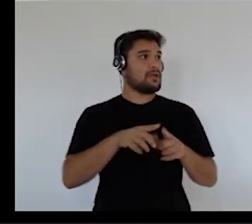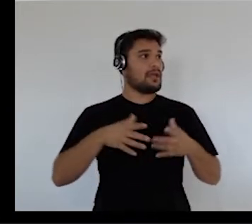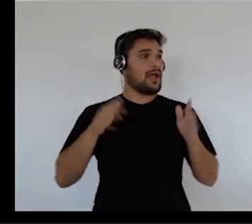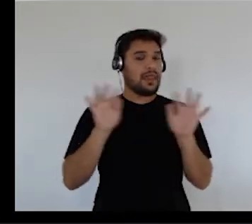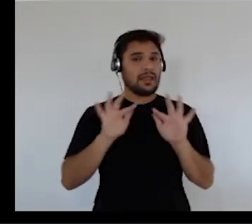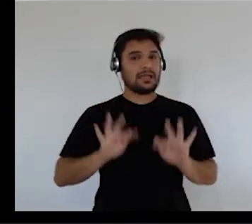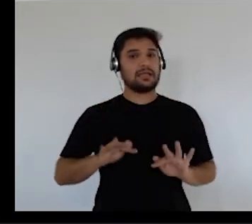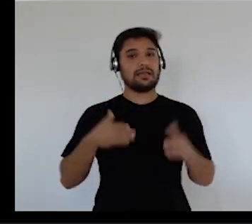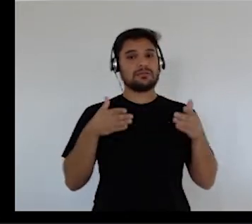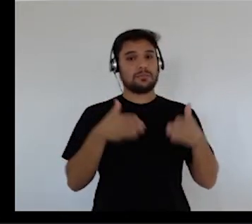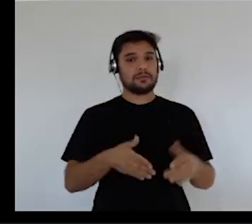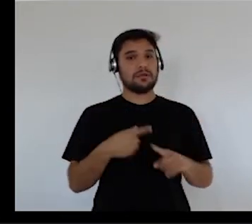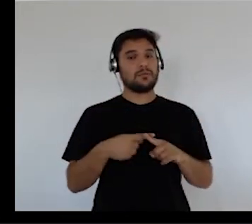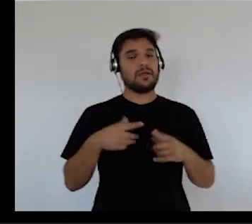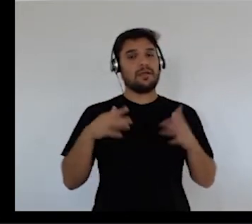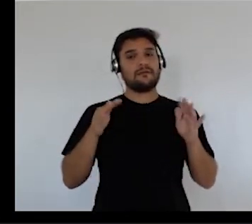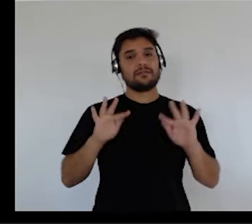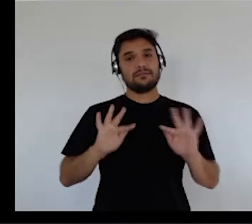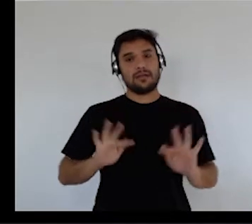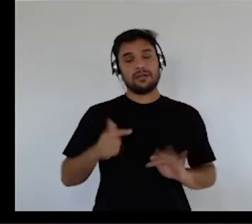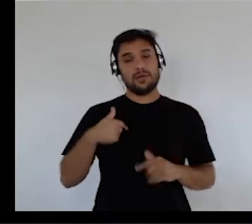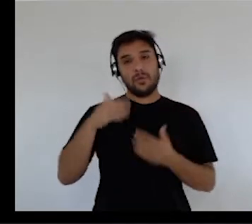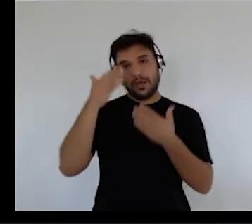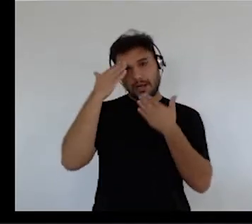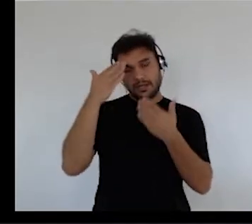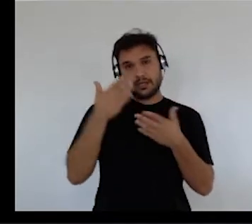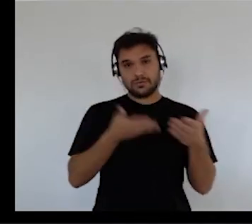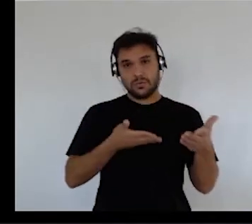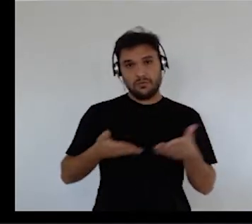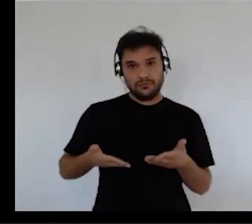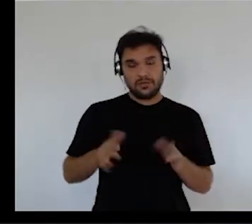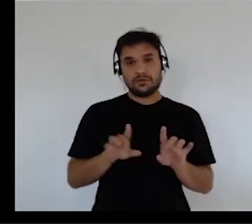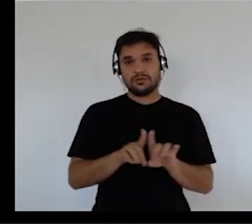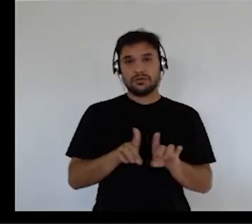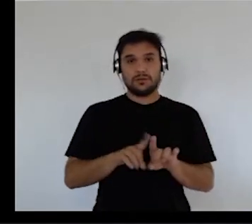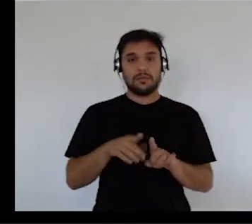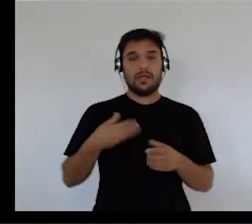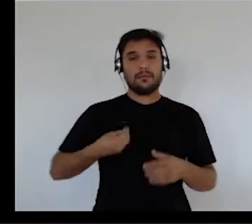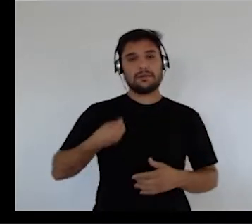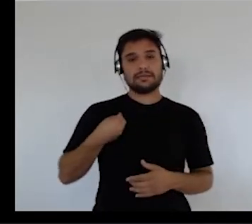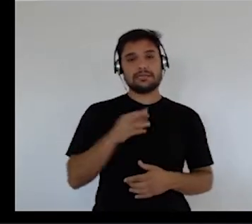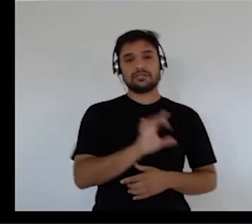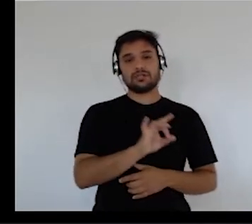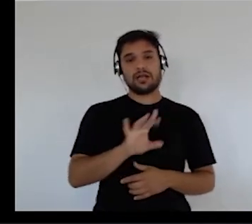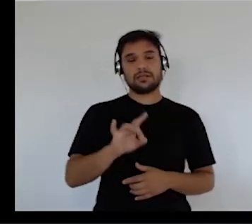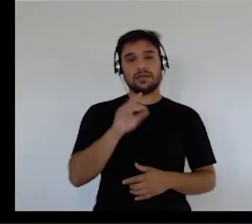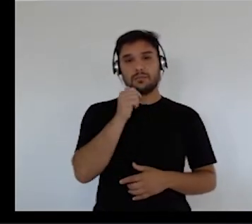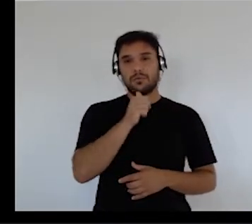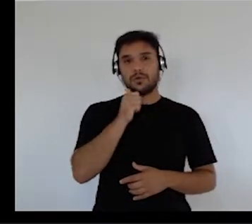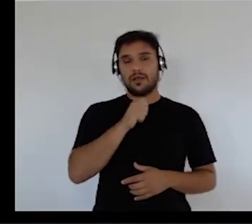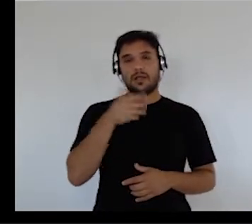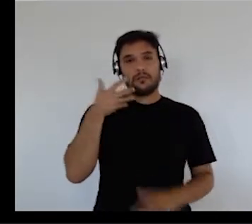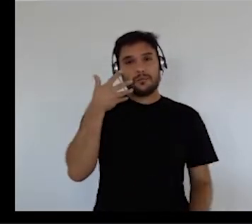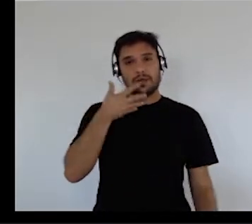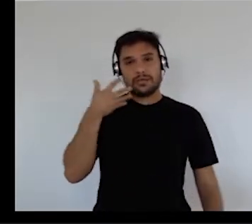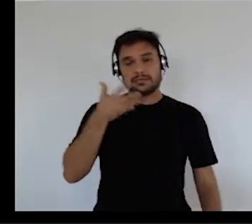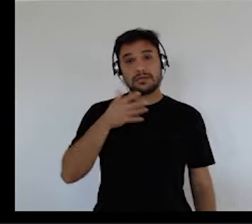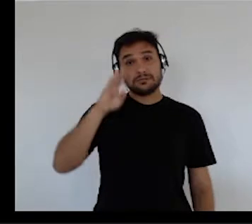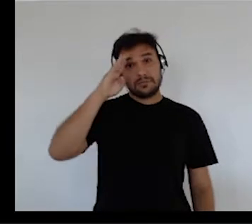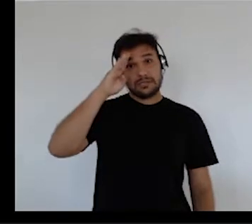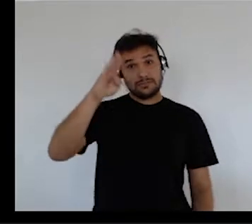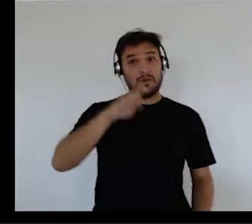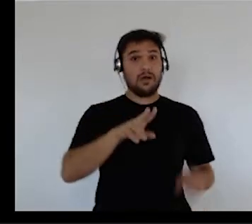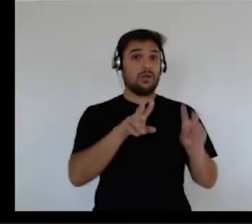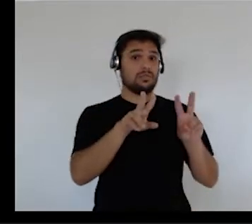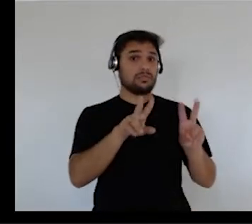em participar é realmente muito grande. Agradeço o convite, agradeço a presença de cada uma das nossas palestrantes, sobretudo para a gente falar de um